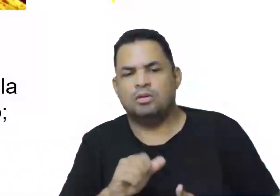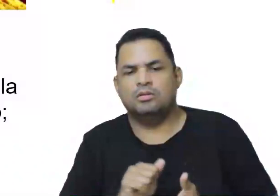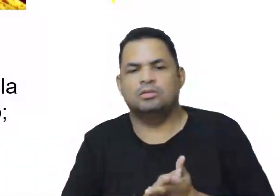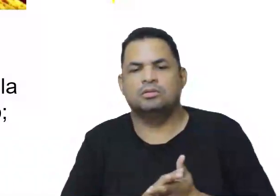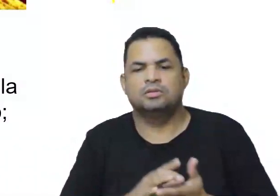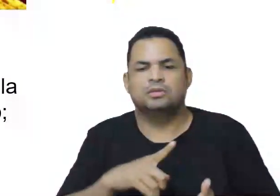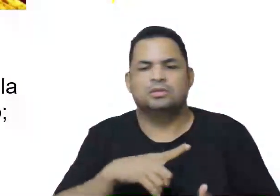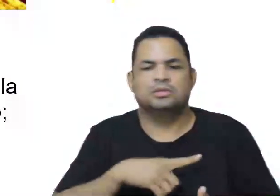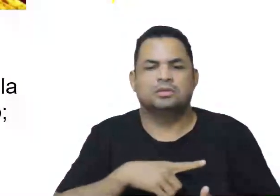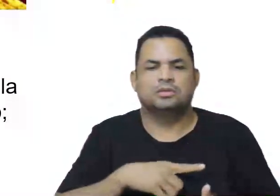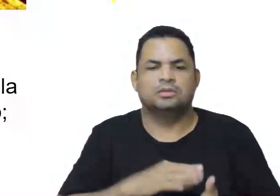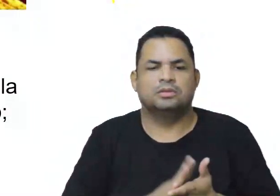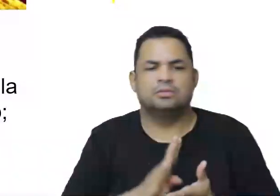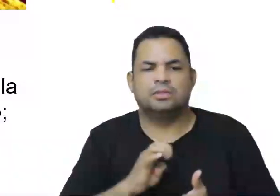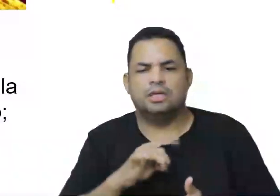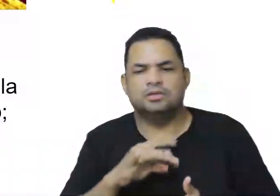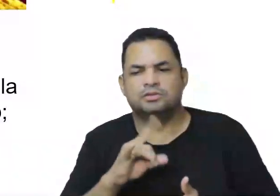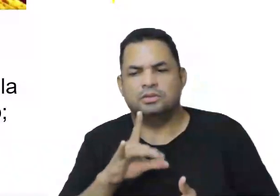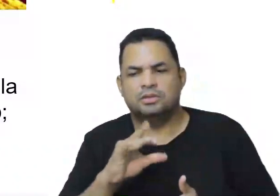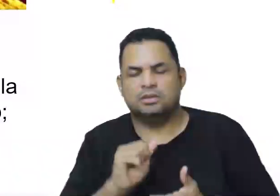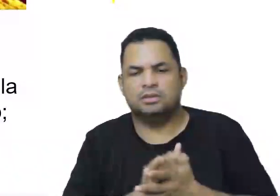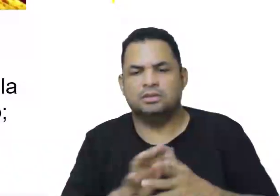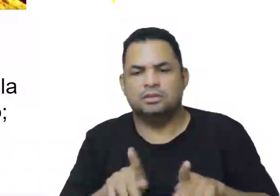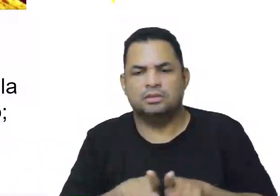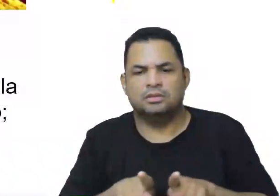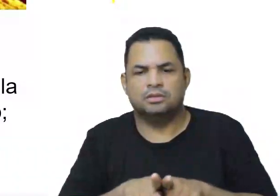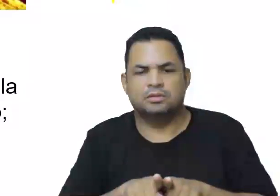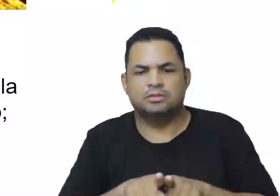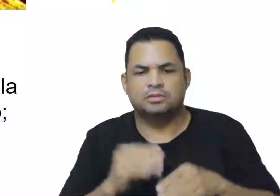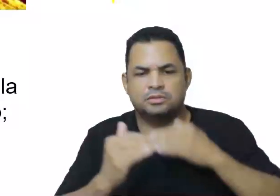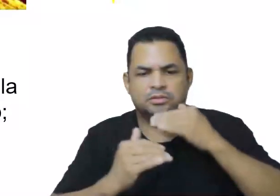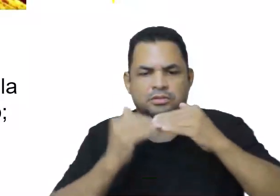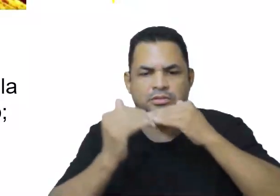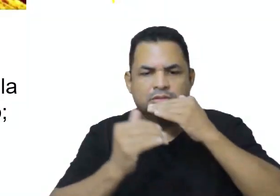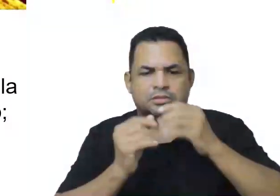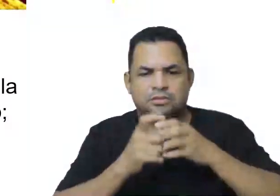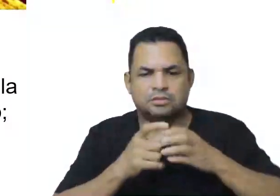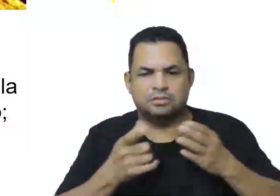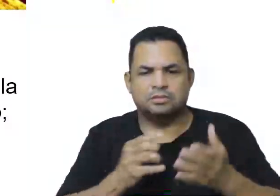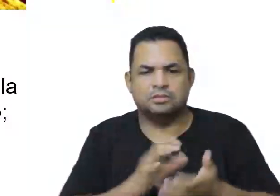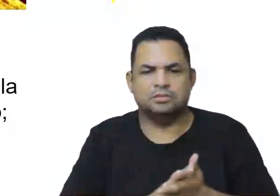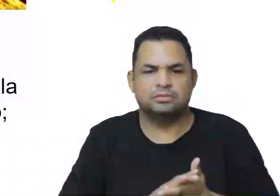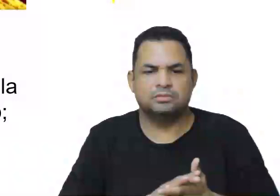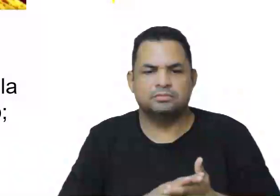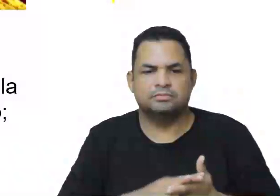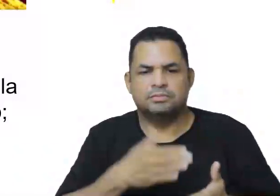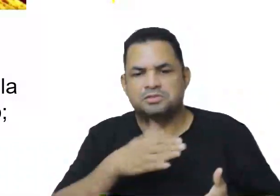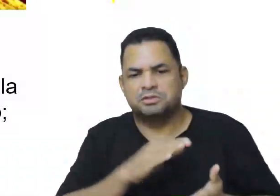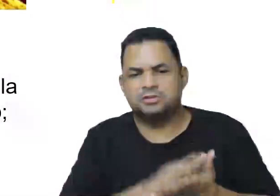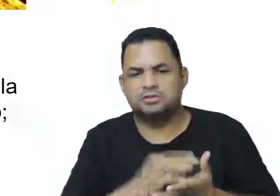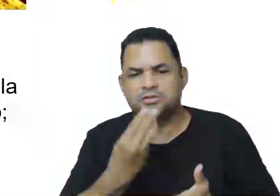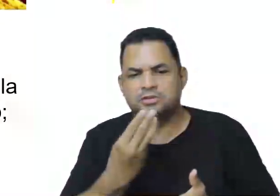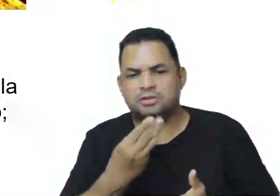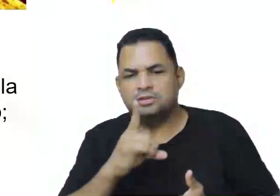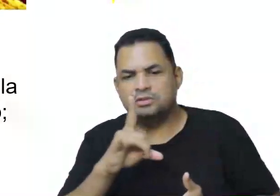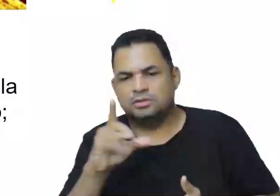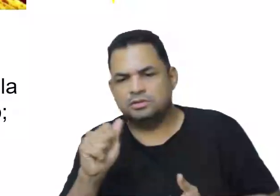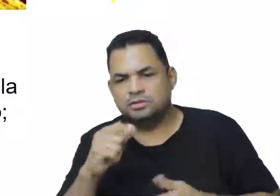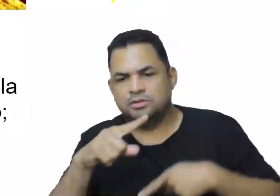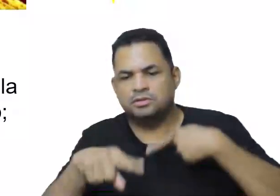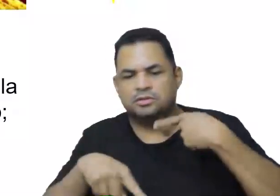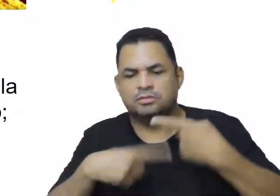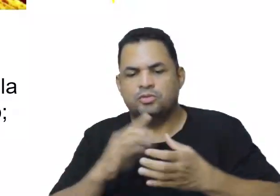a formação da blástula e vai se desenvolvendo. Então, aproximadamente 3 dias